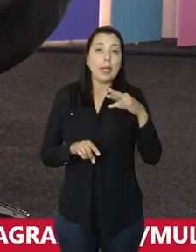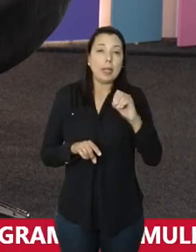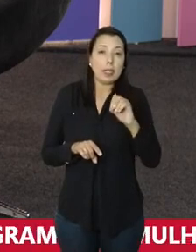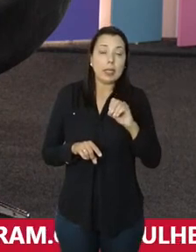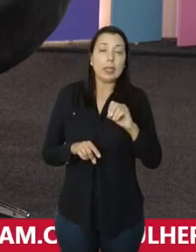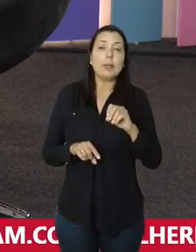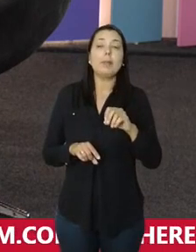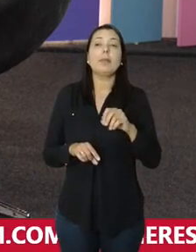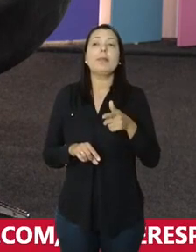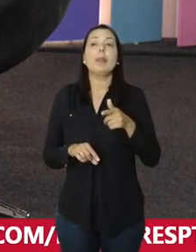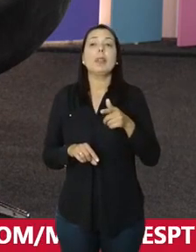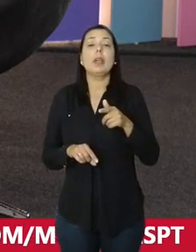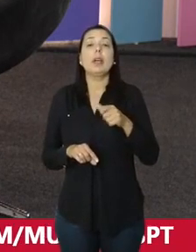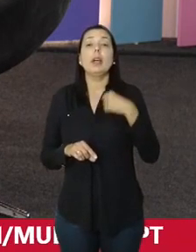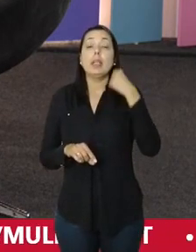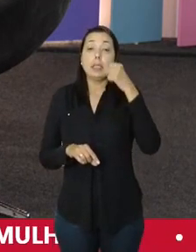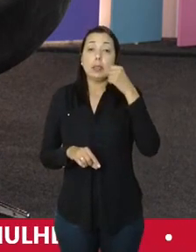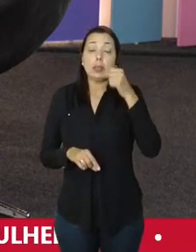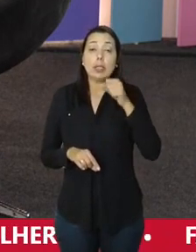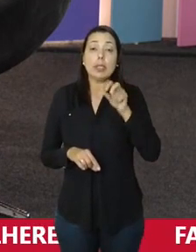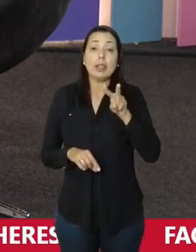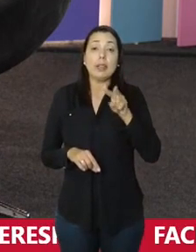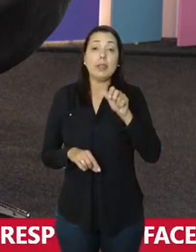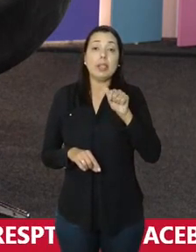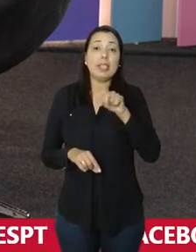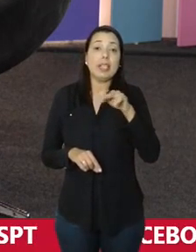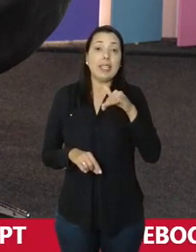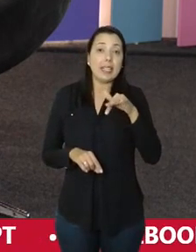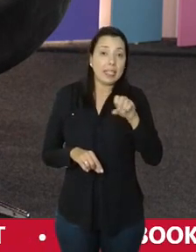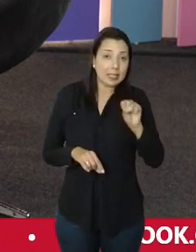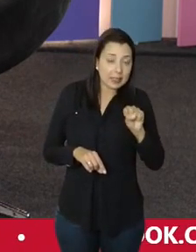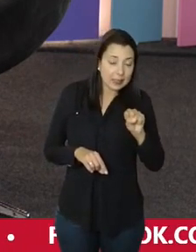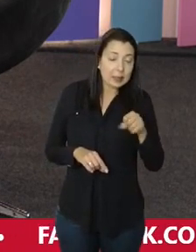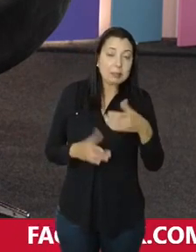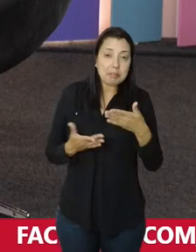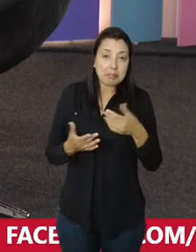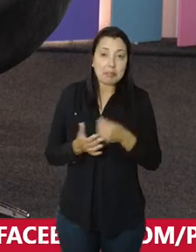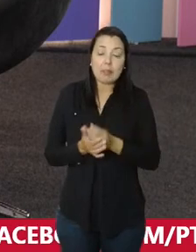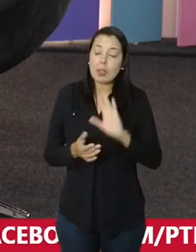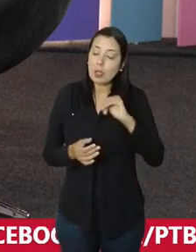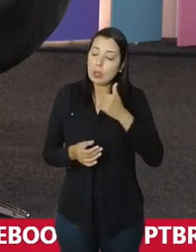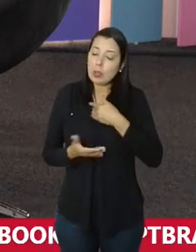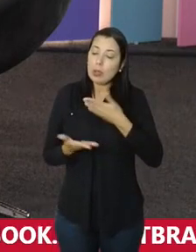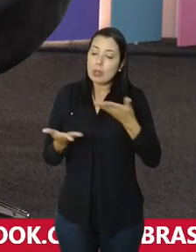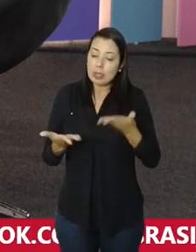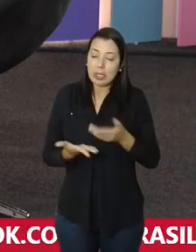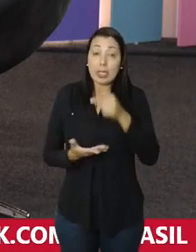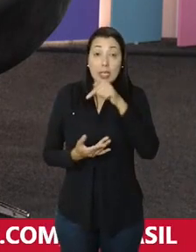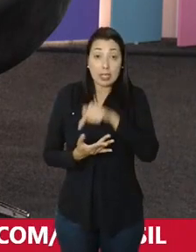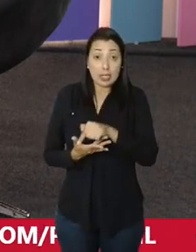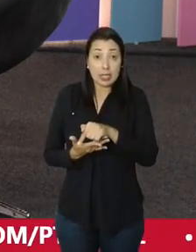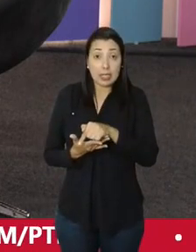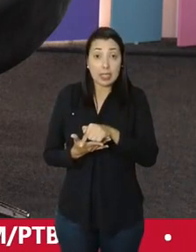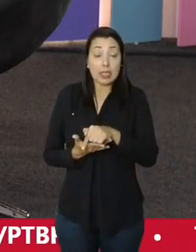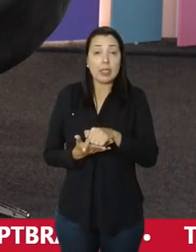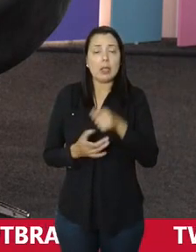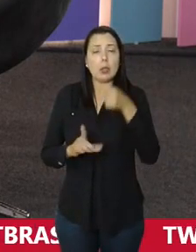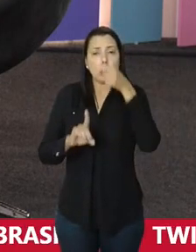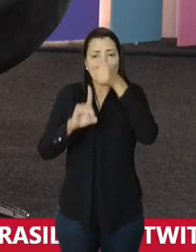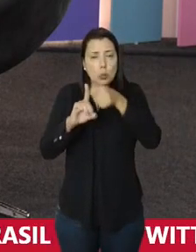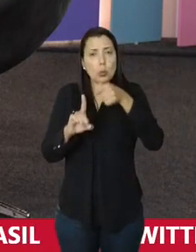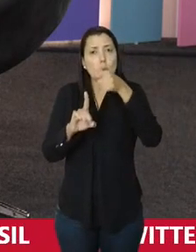da senadora, da companheira Vanessinha, da companheira Lídice, né? Nós que estávamos ali na linha de frente,